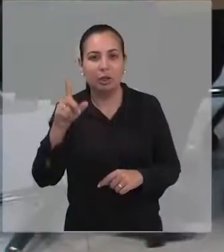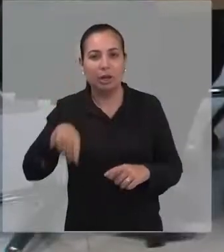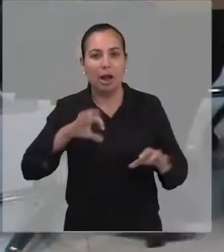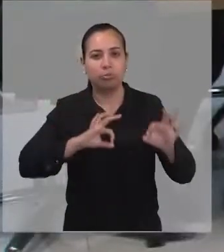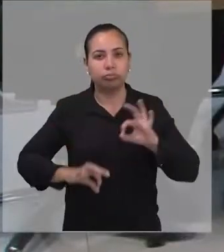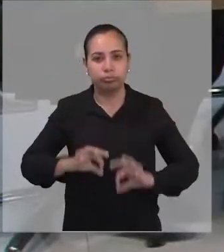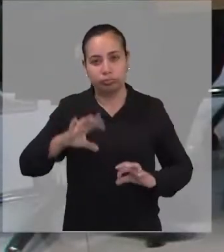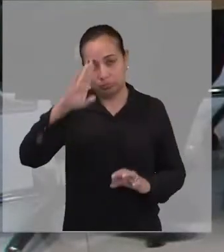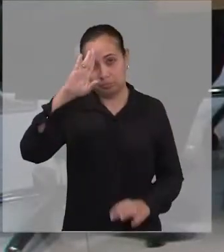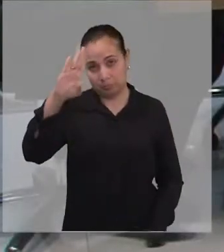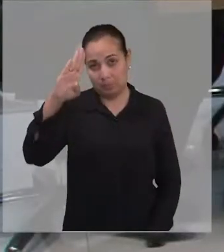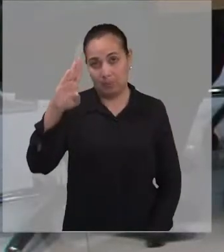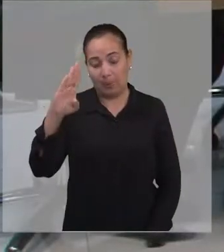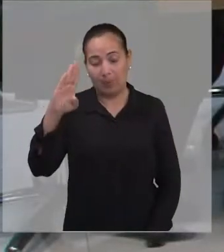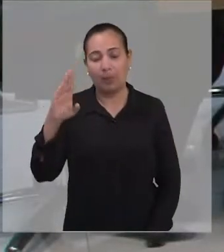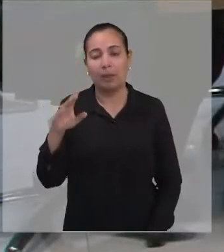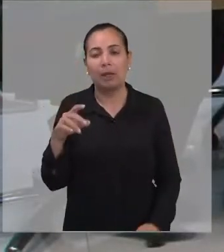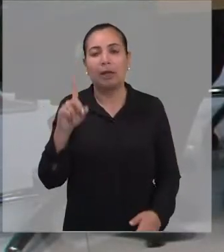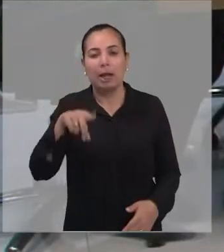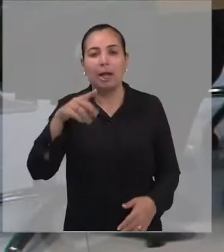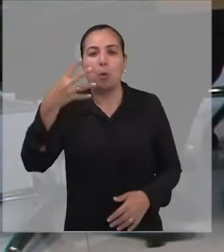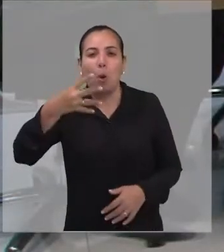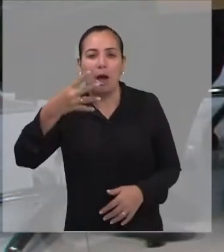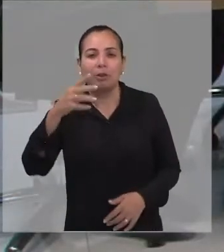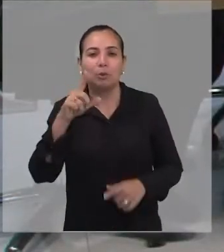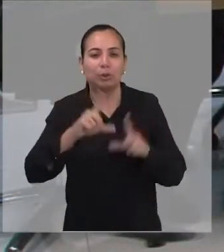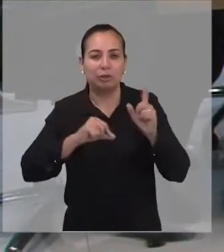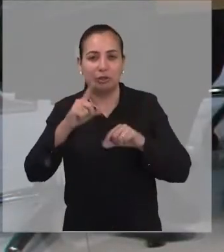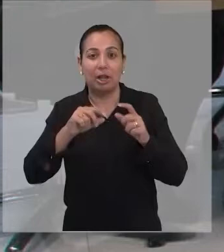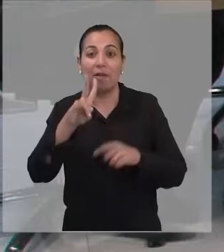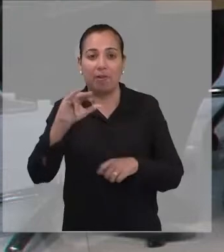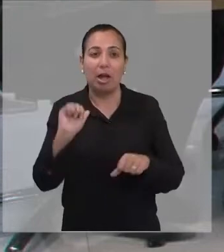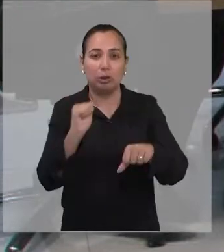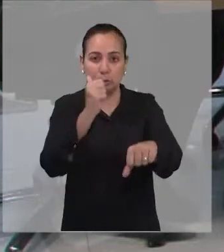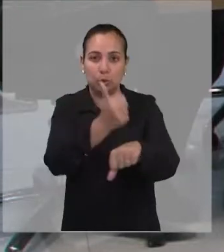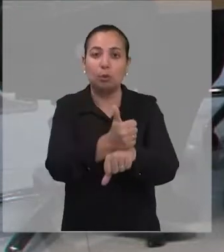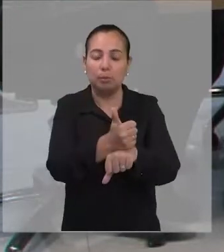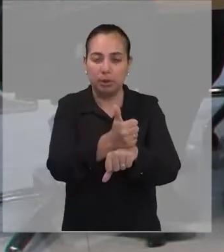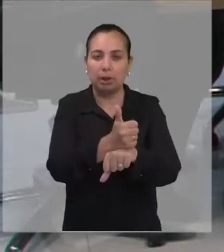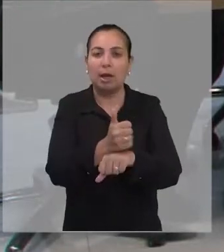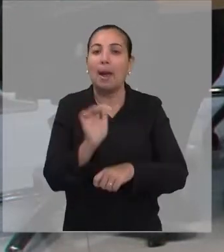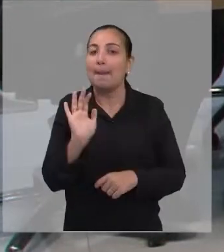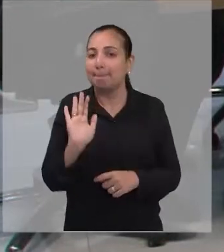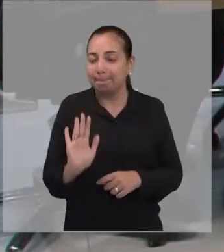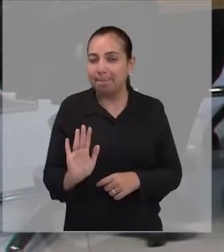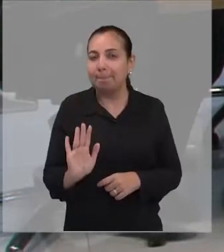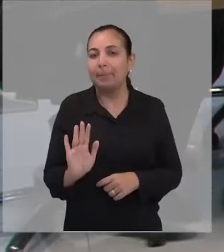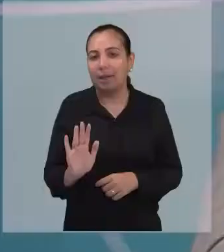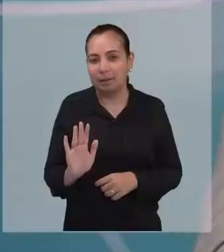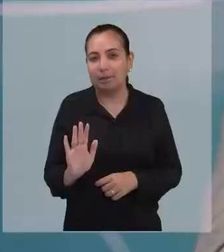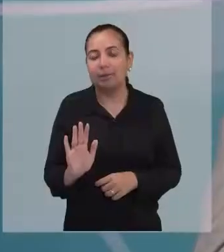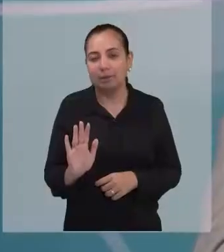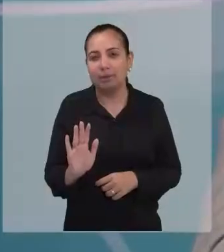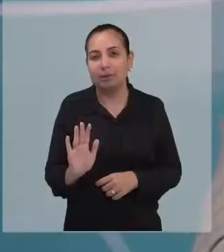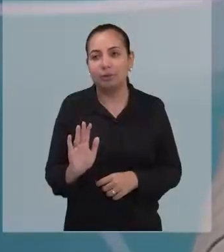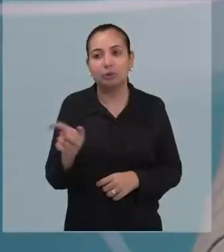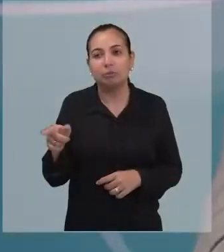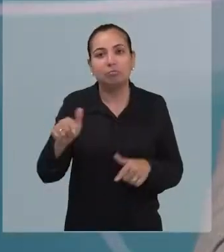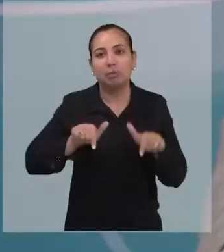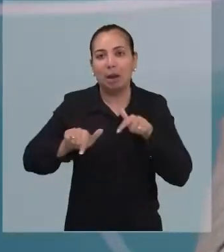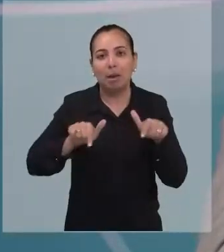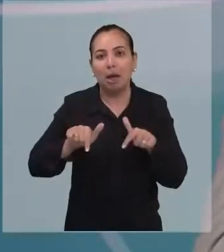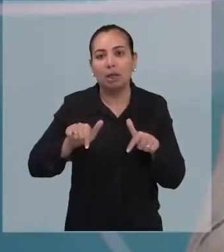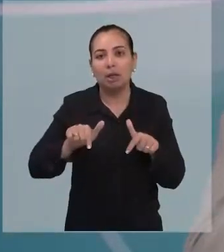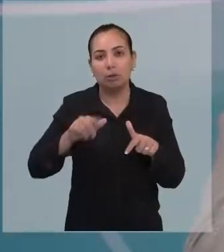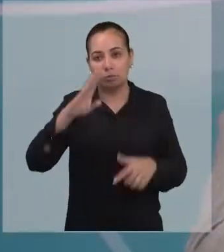dos 17 generais 4 estrelas, vai assumir o cargo sem estar ainda na ativa. Então, é